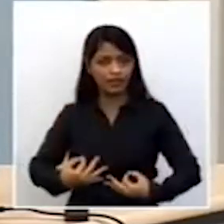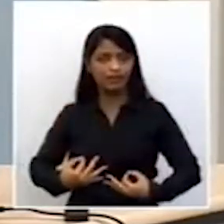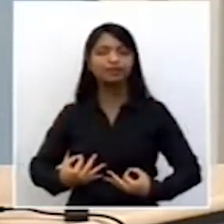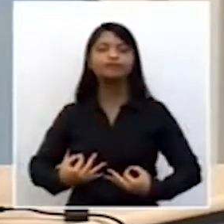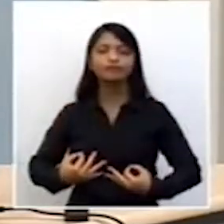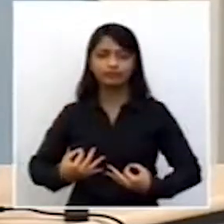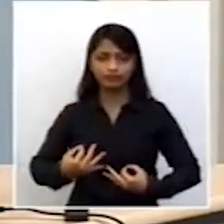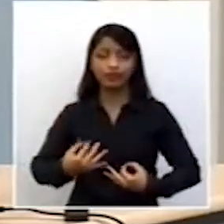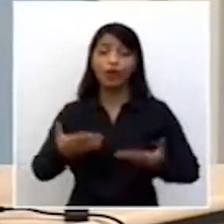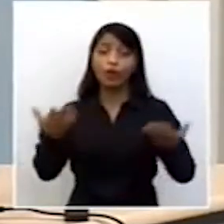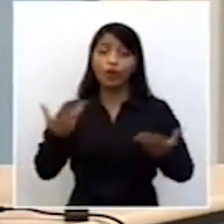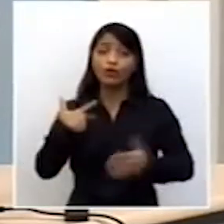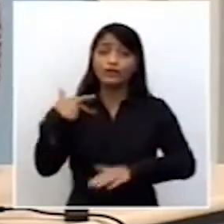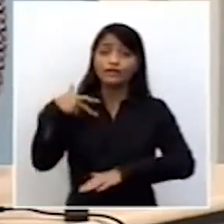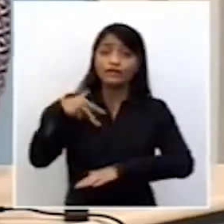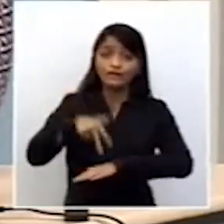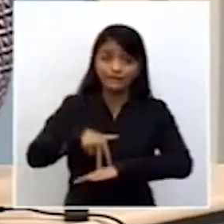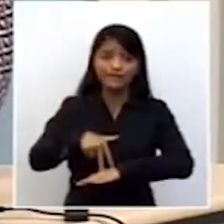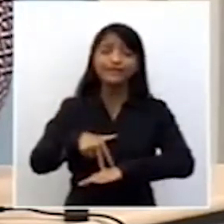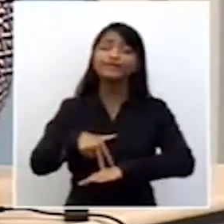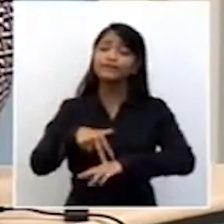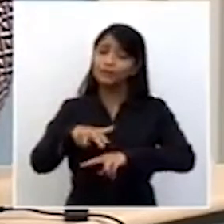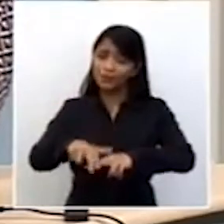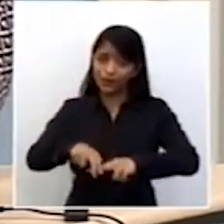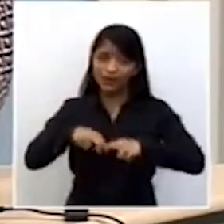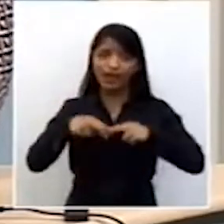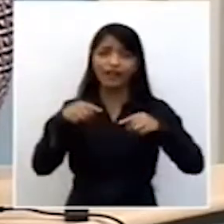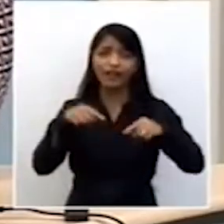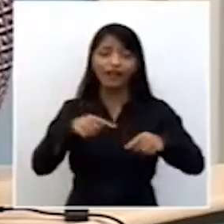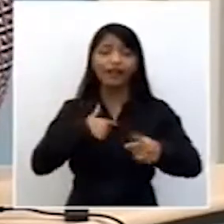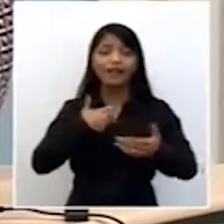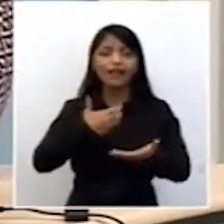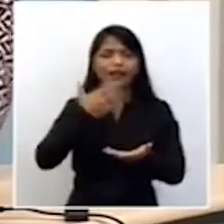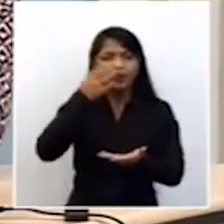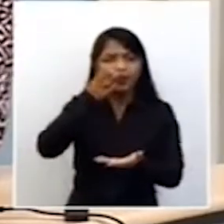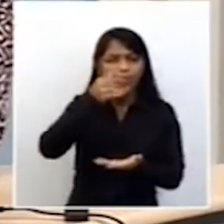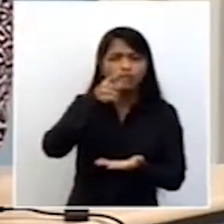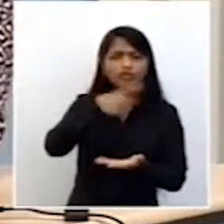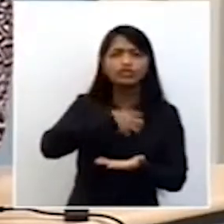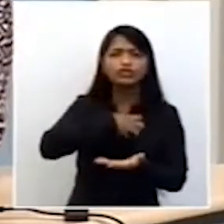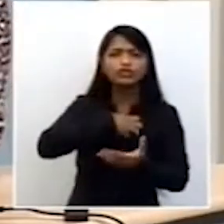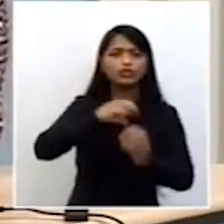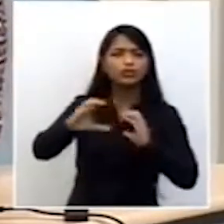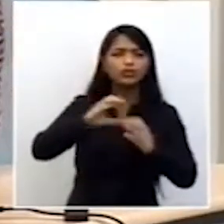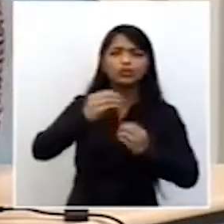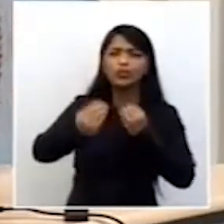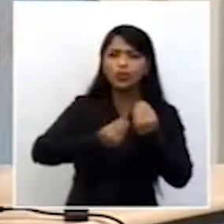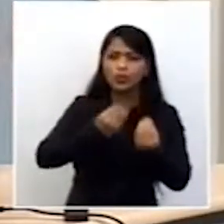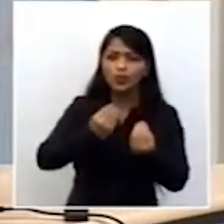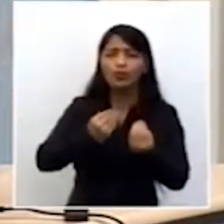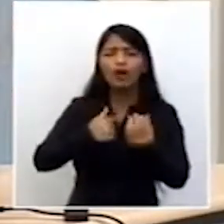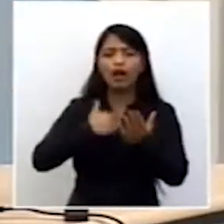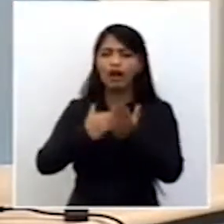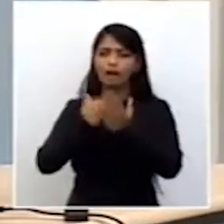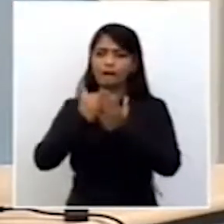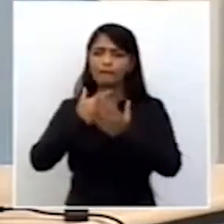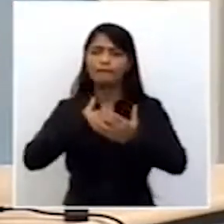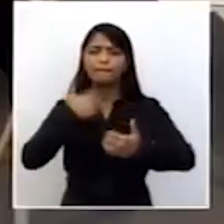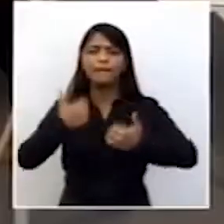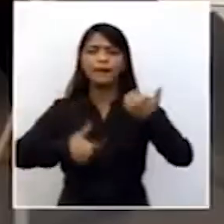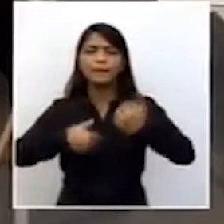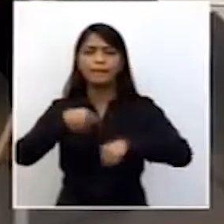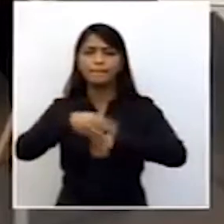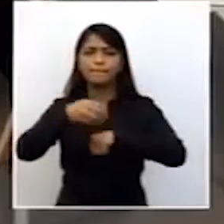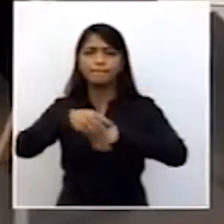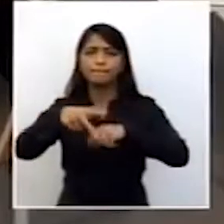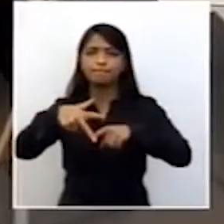aqui para isso. Então, eu preciso saber como você se comunica para depois a gente começar a ajeitar tudo isso. E uma dica legal